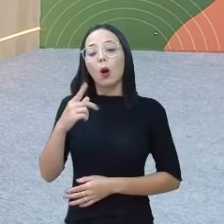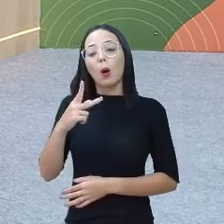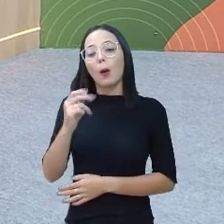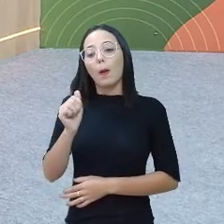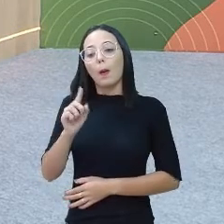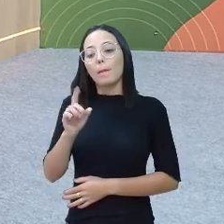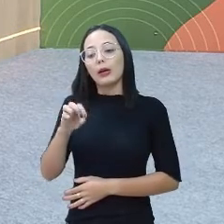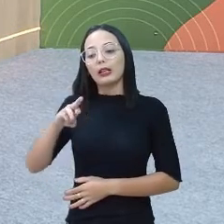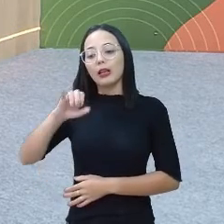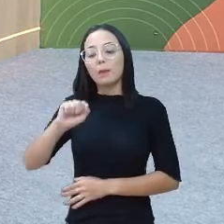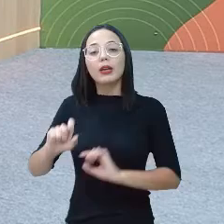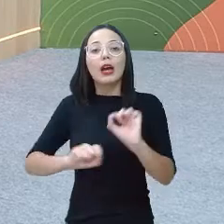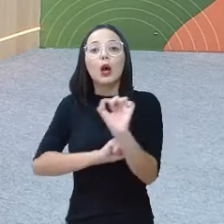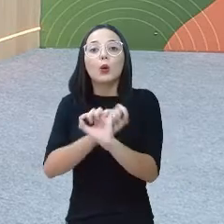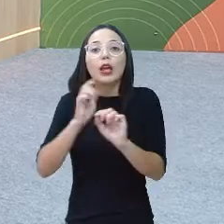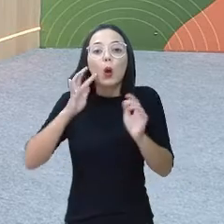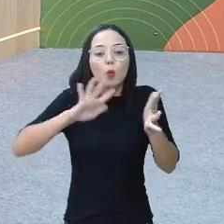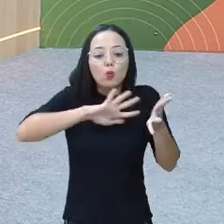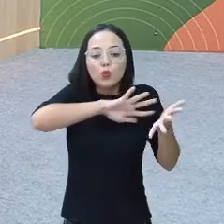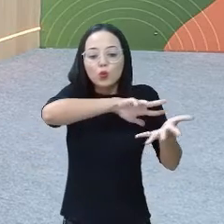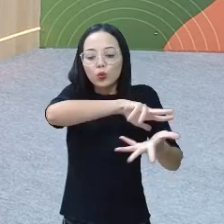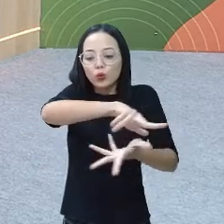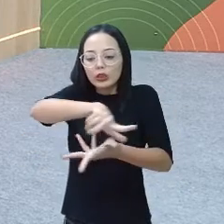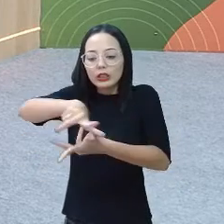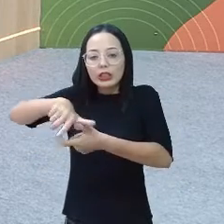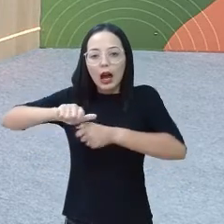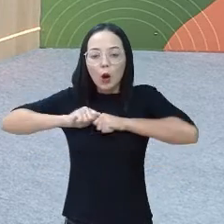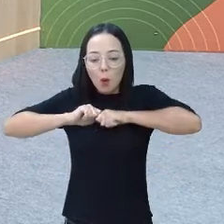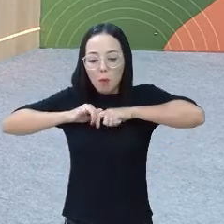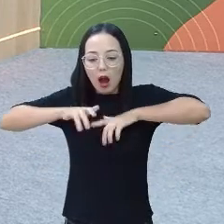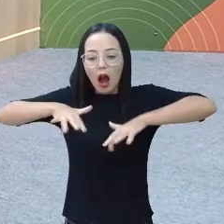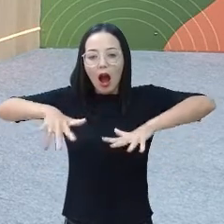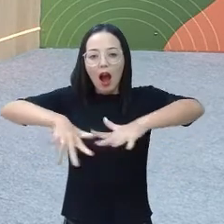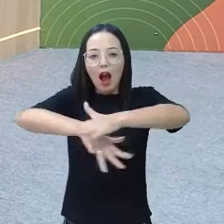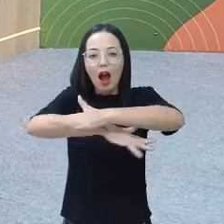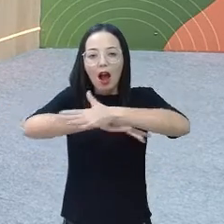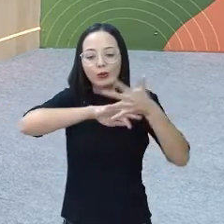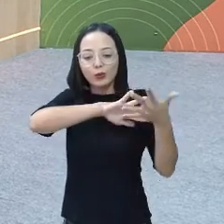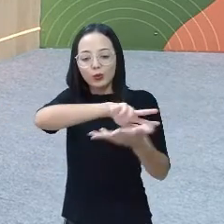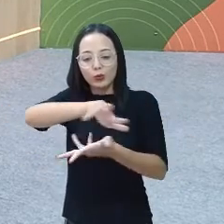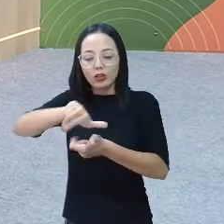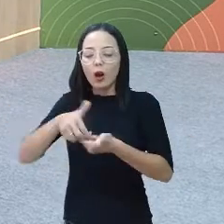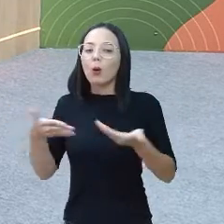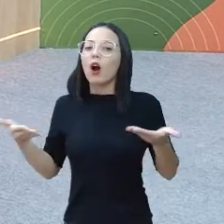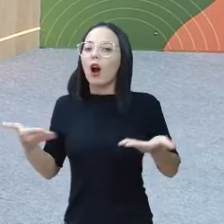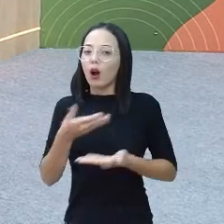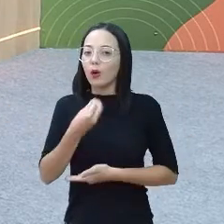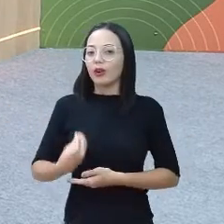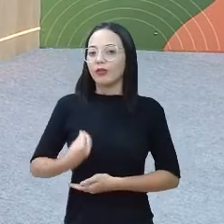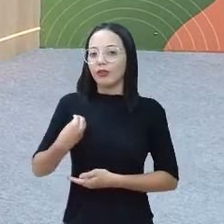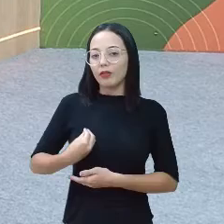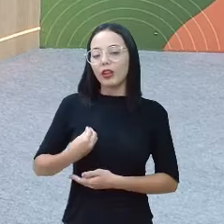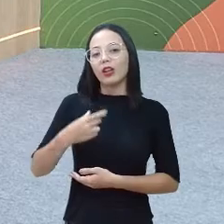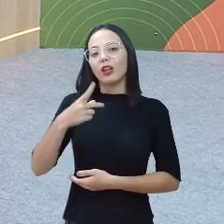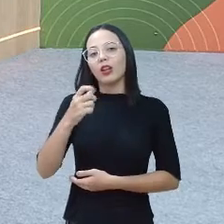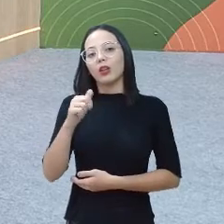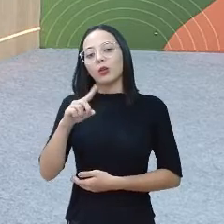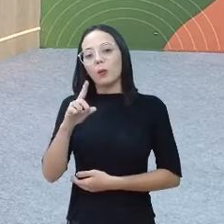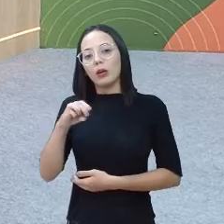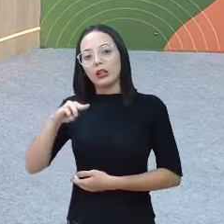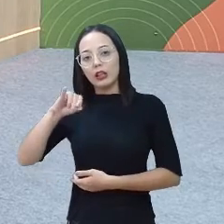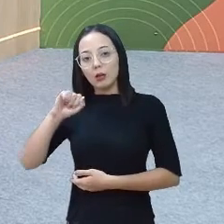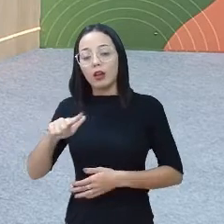pandemia, ela já atinge a população mundial. Então, a gente está passando por uma pandemia, a pandemia da